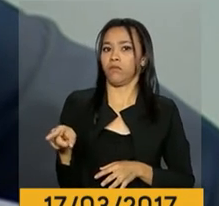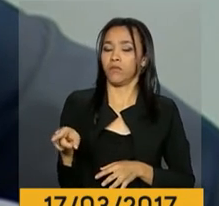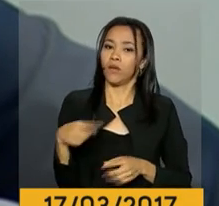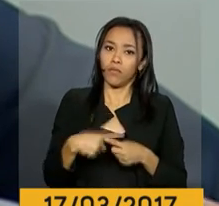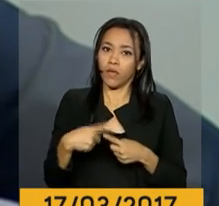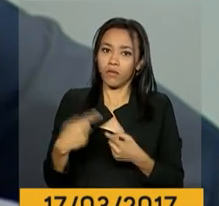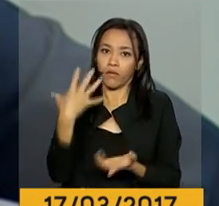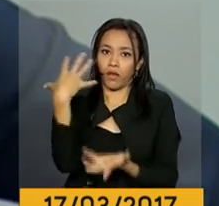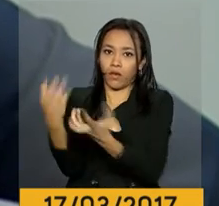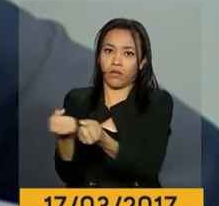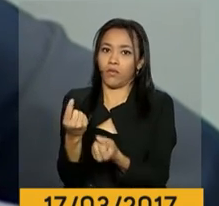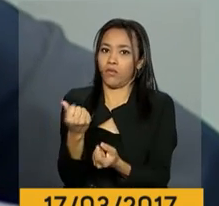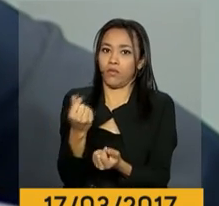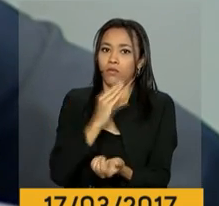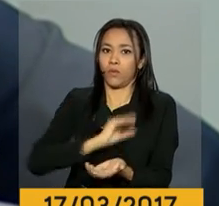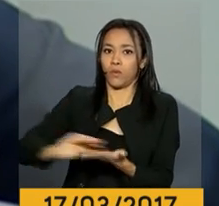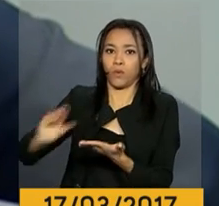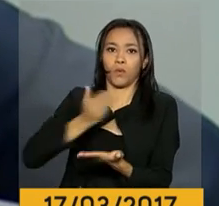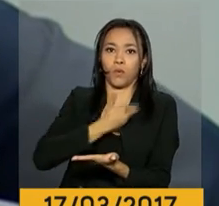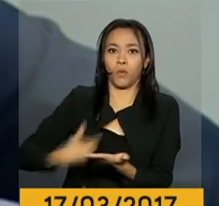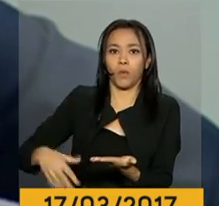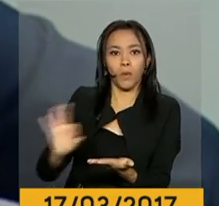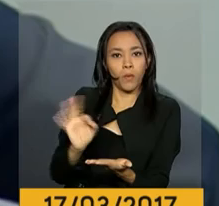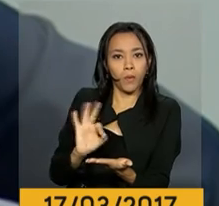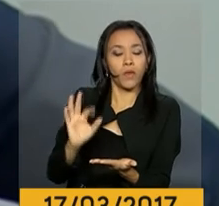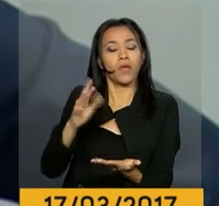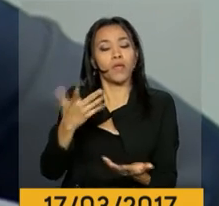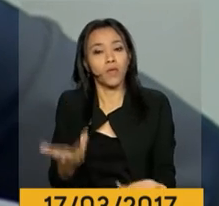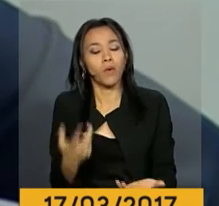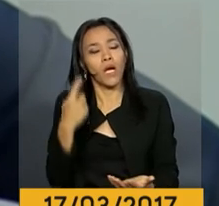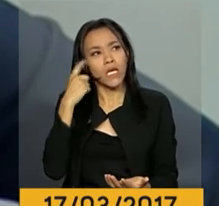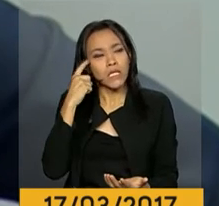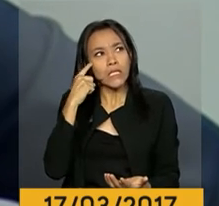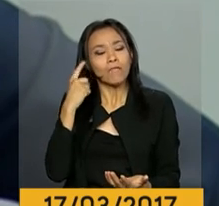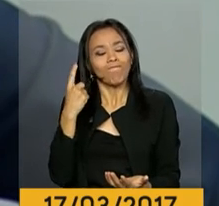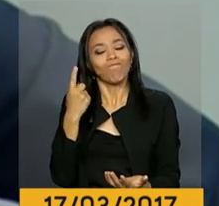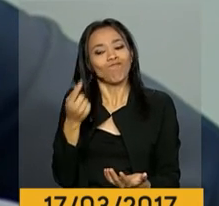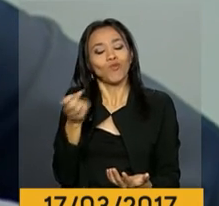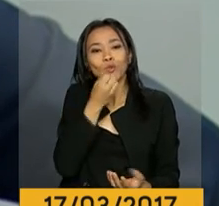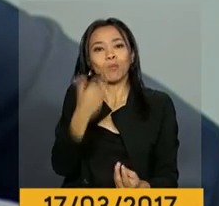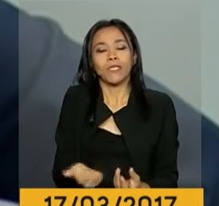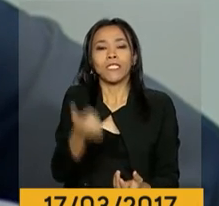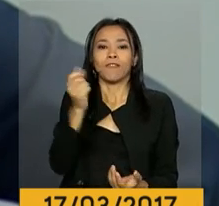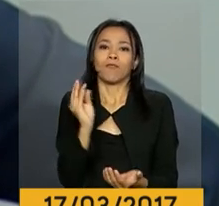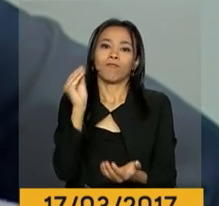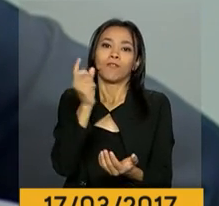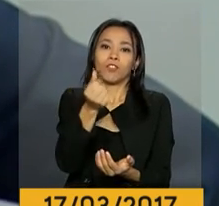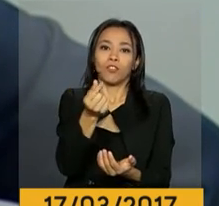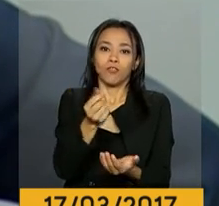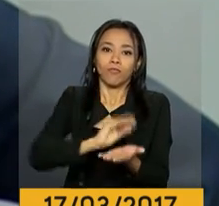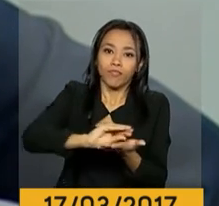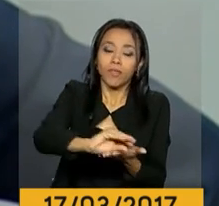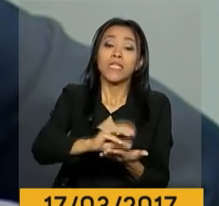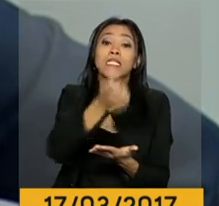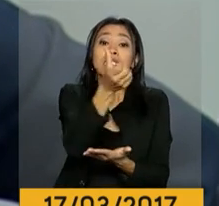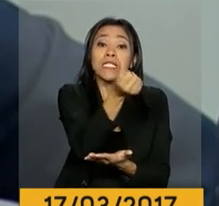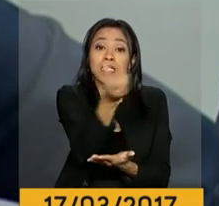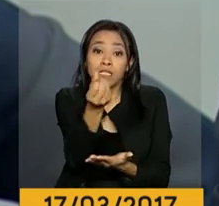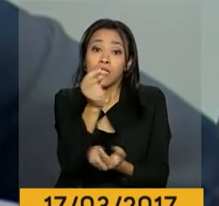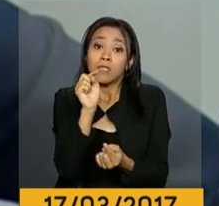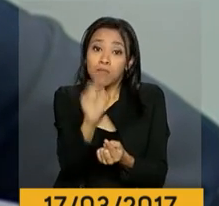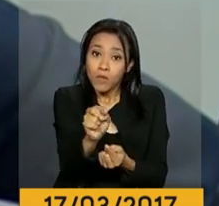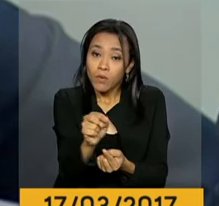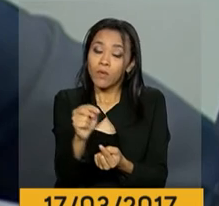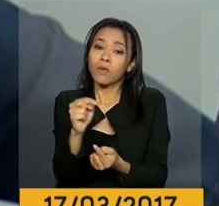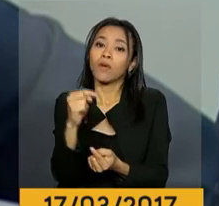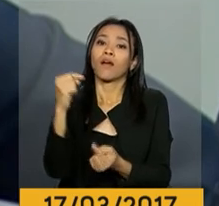apesar de todas as dificuldades orçamentárias, nós colocamos orçamento para 600 mil casas só no Minha Casa